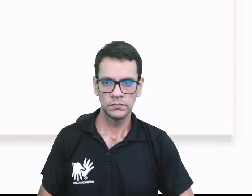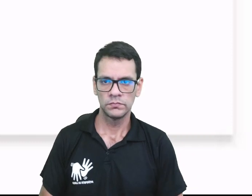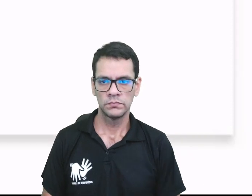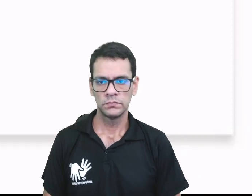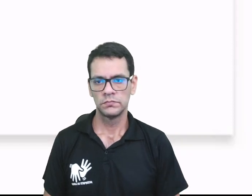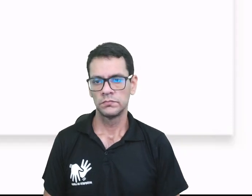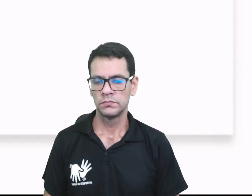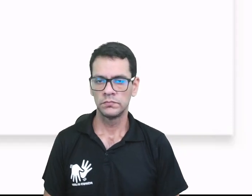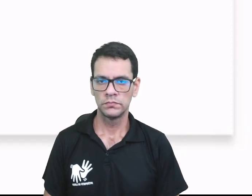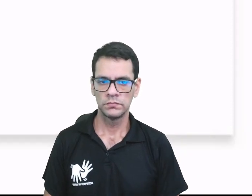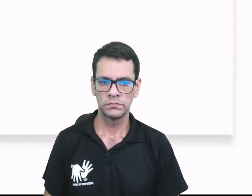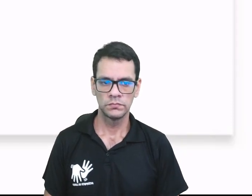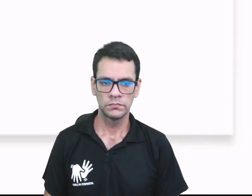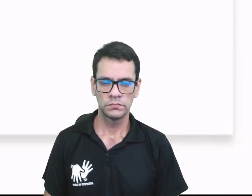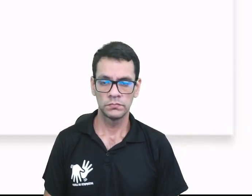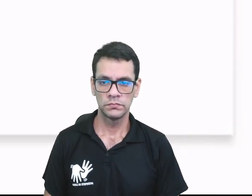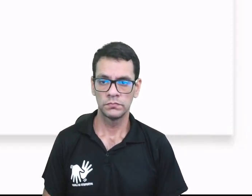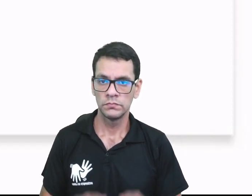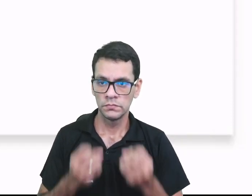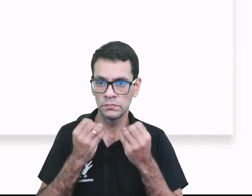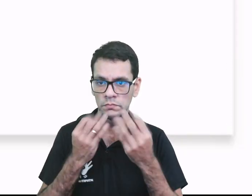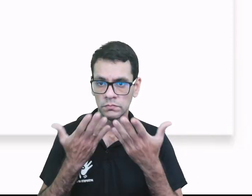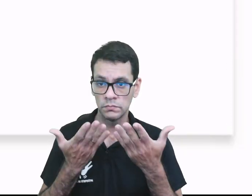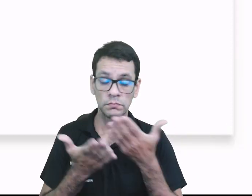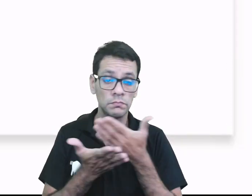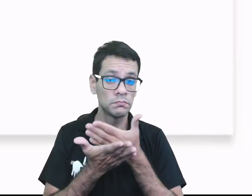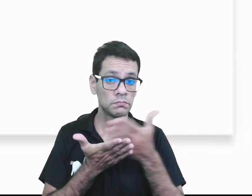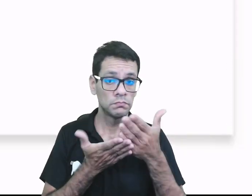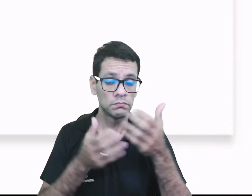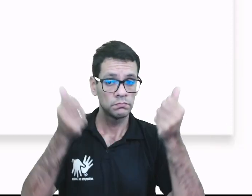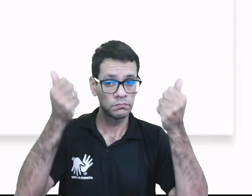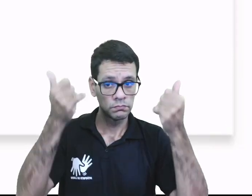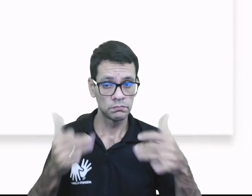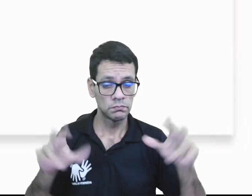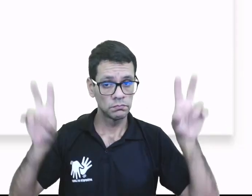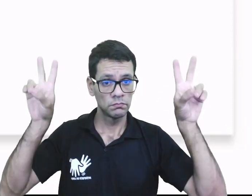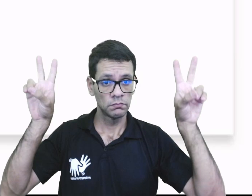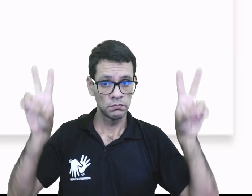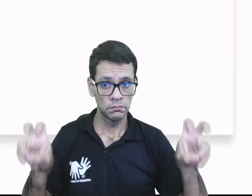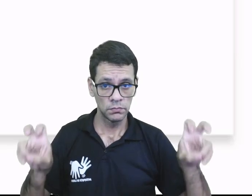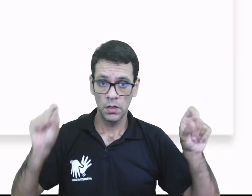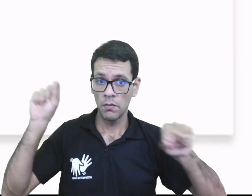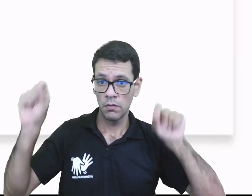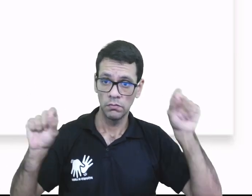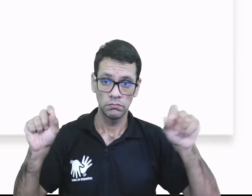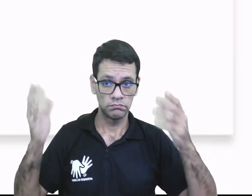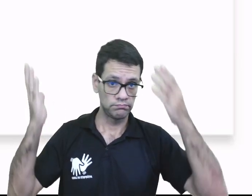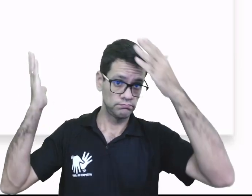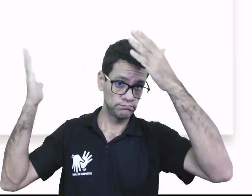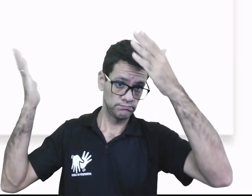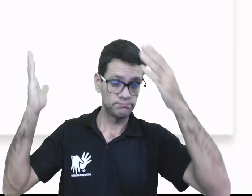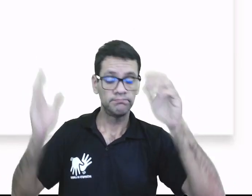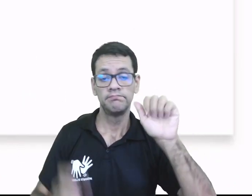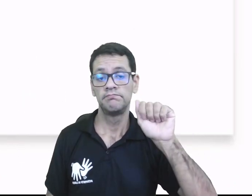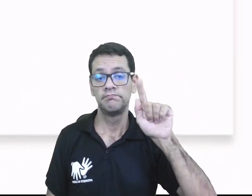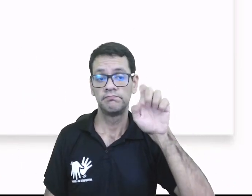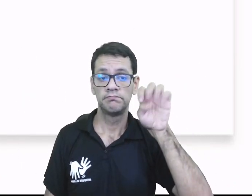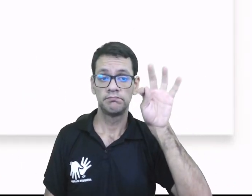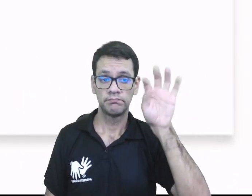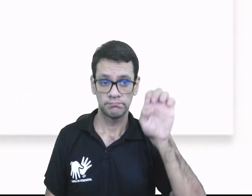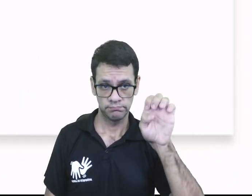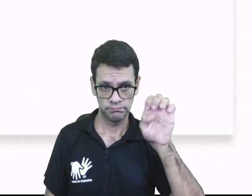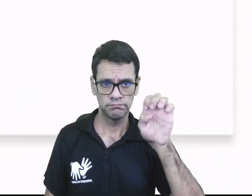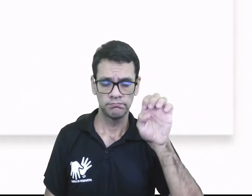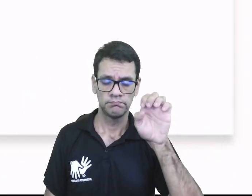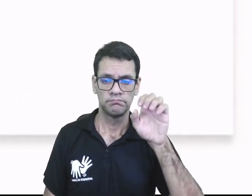Bem, bom, a gente começou a falar, então, do assunto que era as reações de oxirredução. Na aula passada a gente ainda não entrou nas